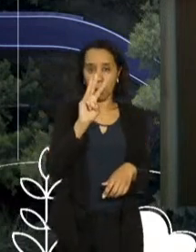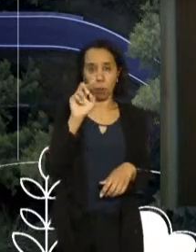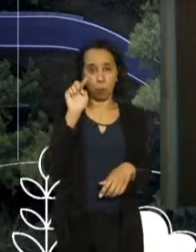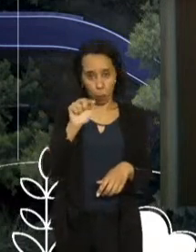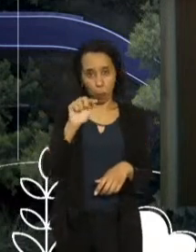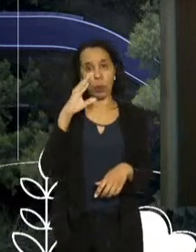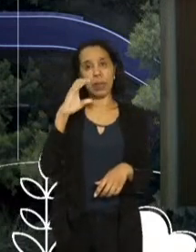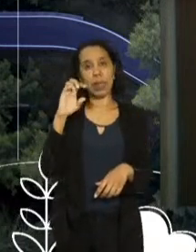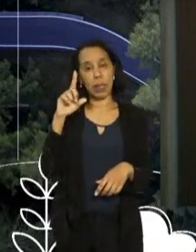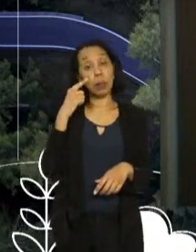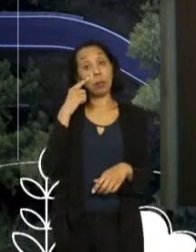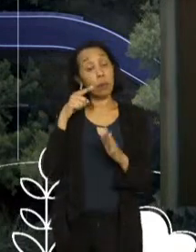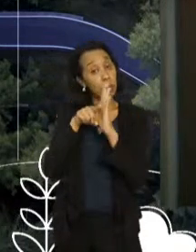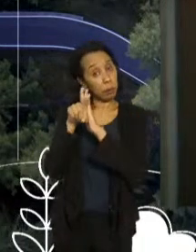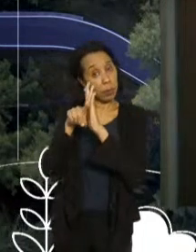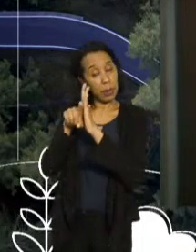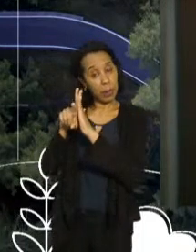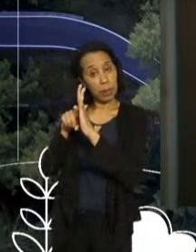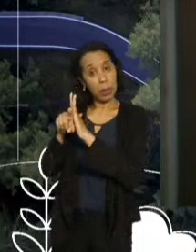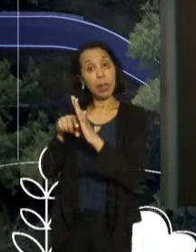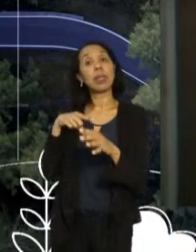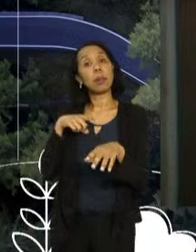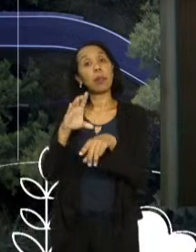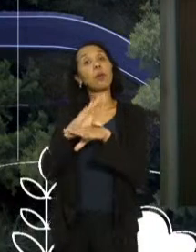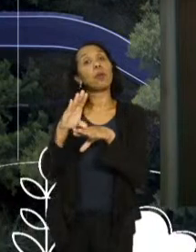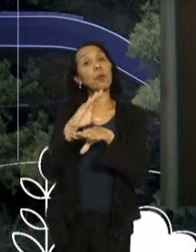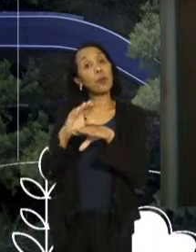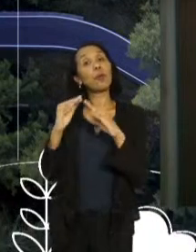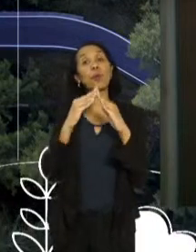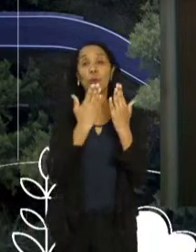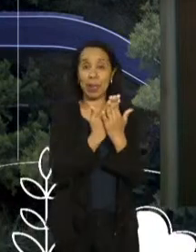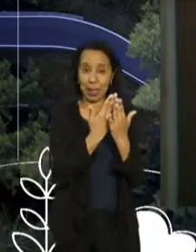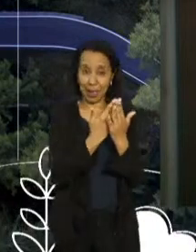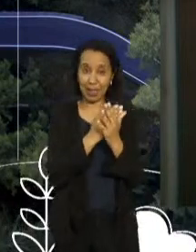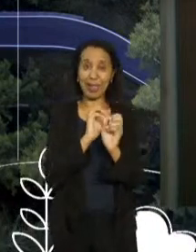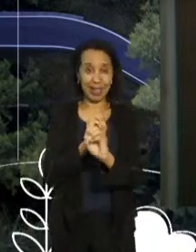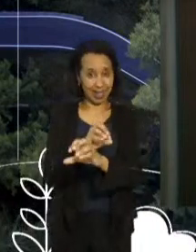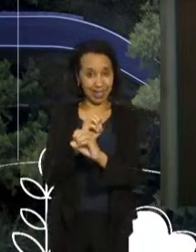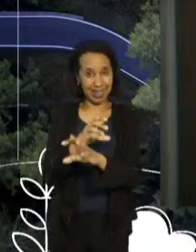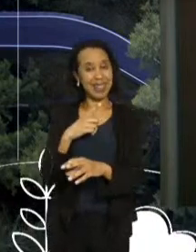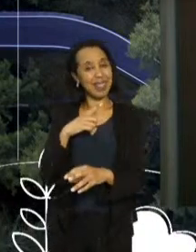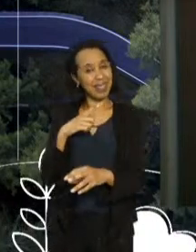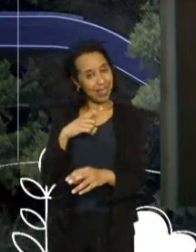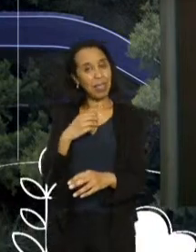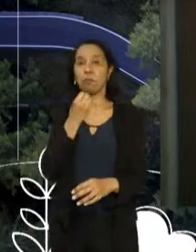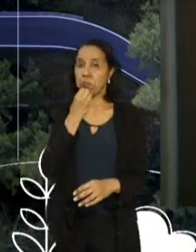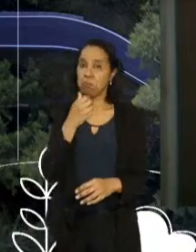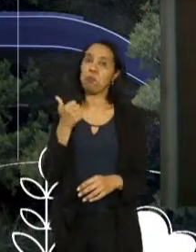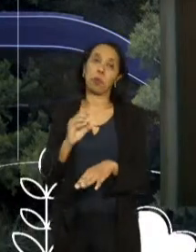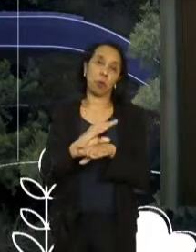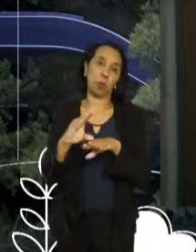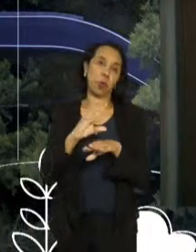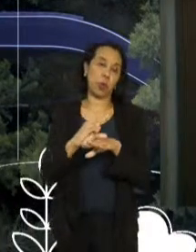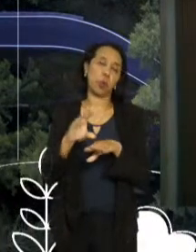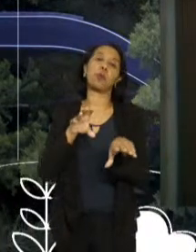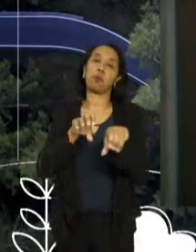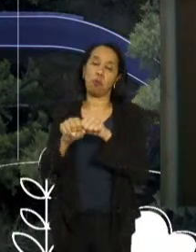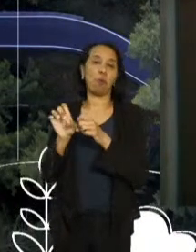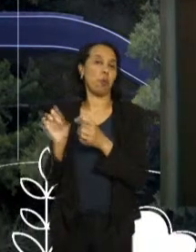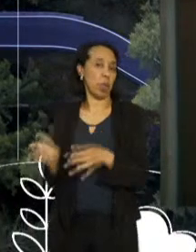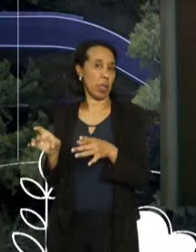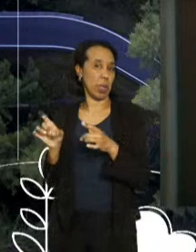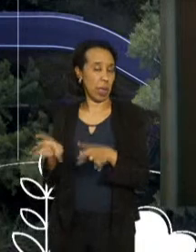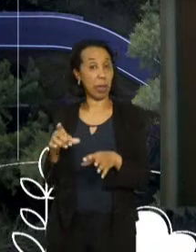CETESB também e olhar os cursos que a nossa escola oferece, que são reconhecidamente cursos que formam